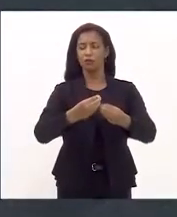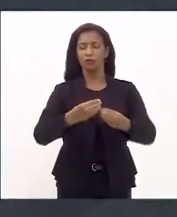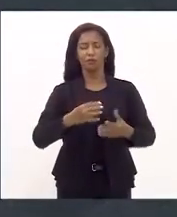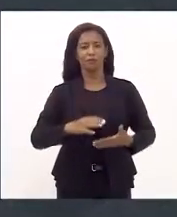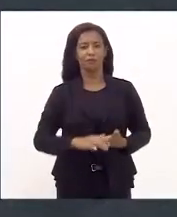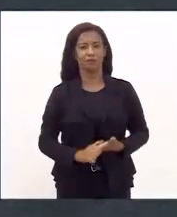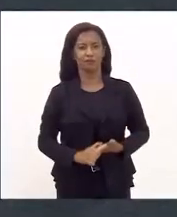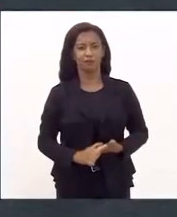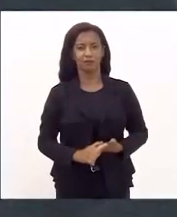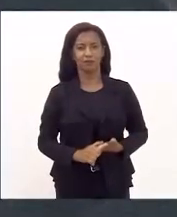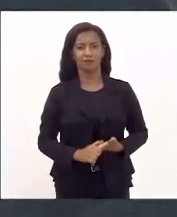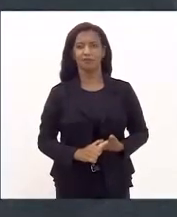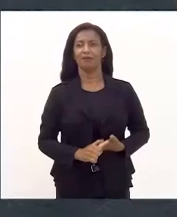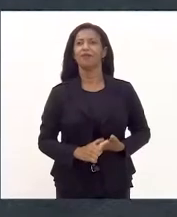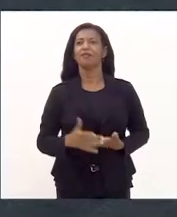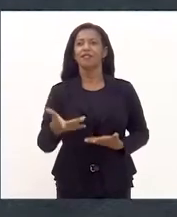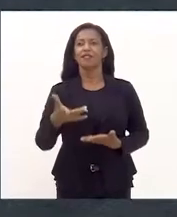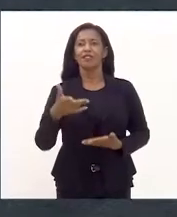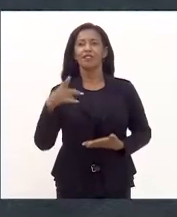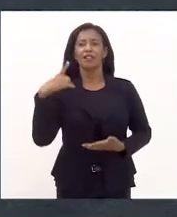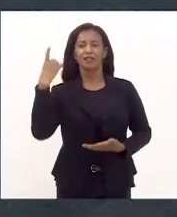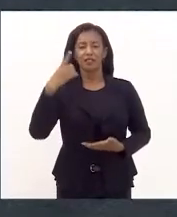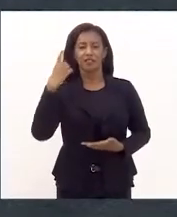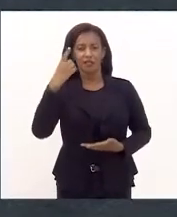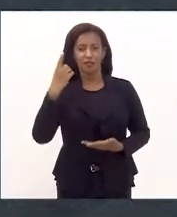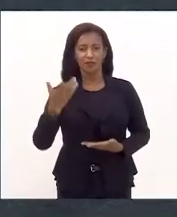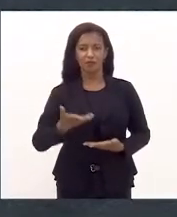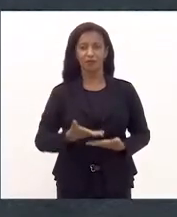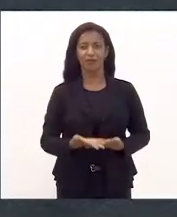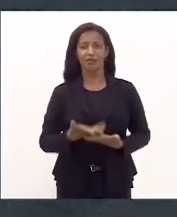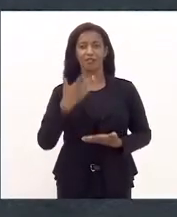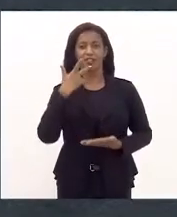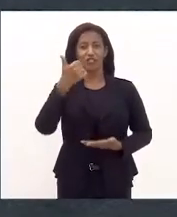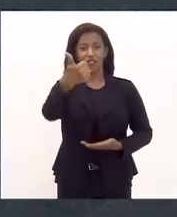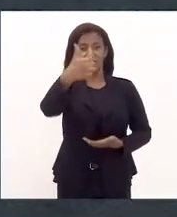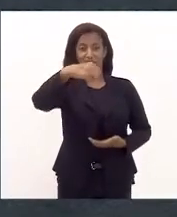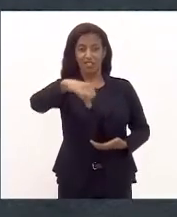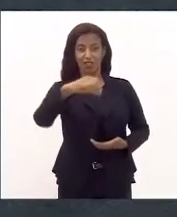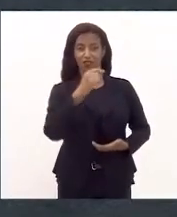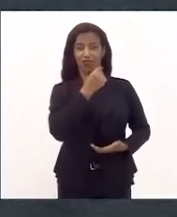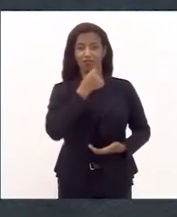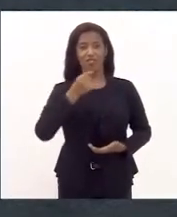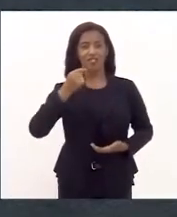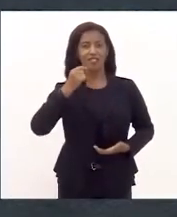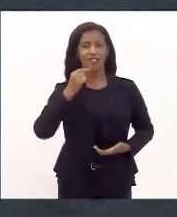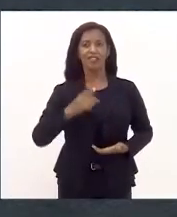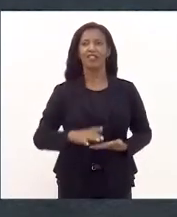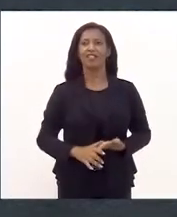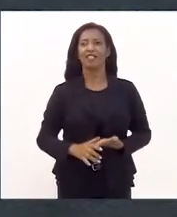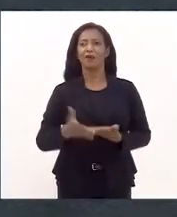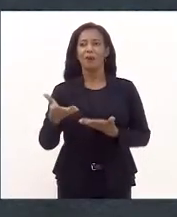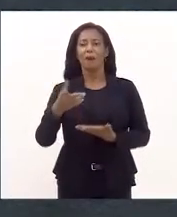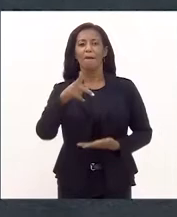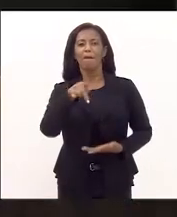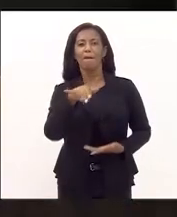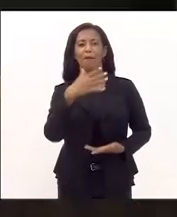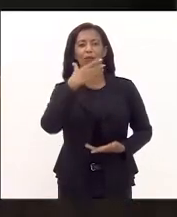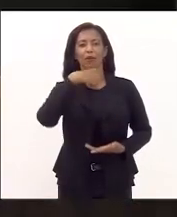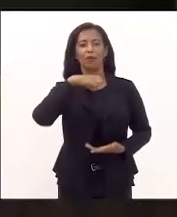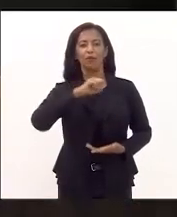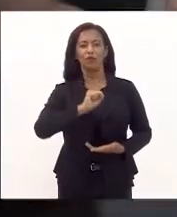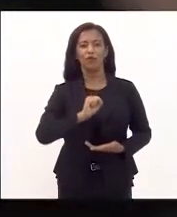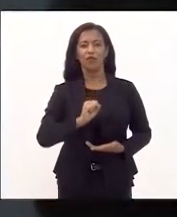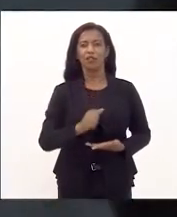juventude popular. Aliás, o deputado Jair Bittencourt, no dia 19 de setembro, que foi o centenário do Paulo Freire,